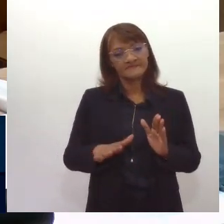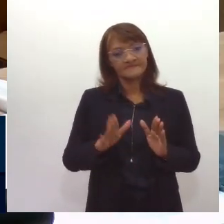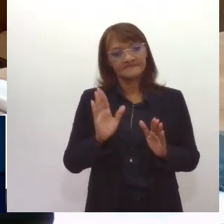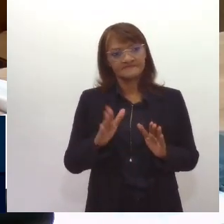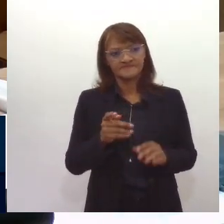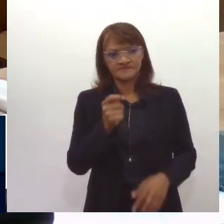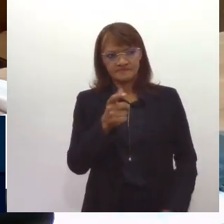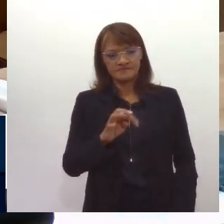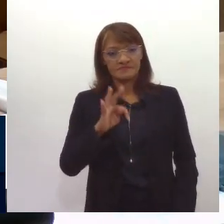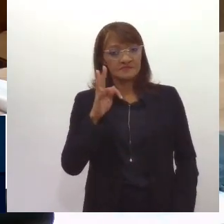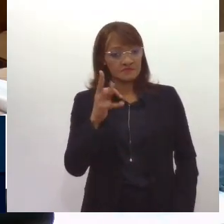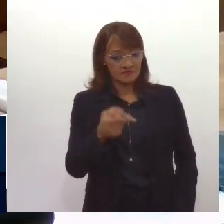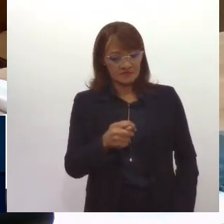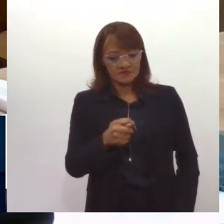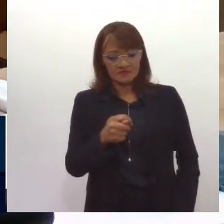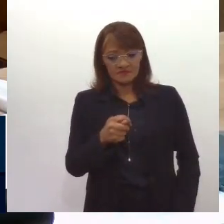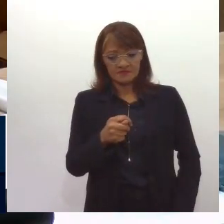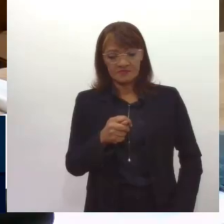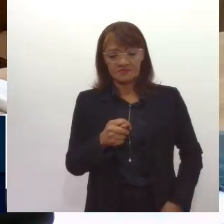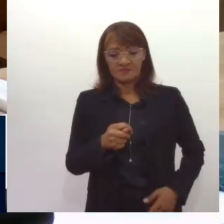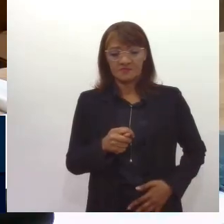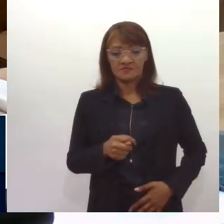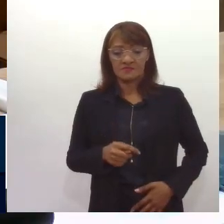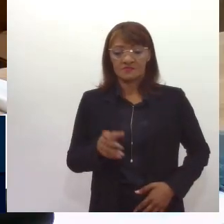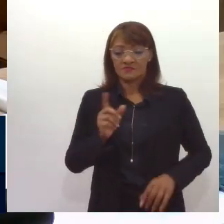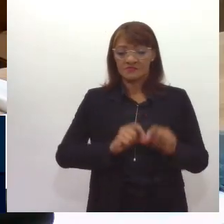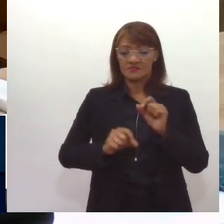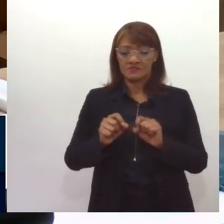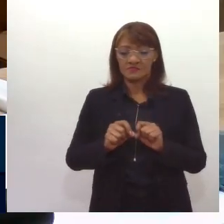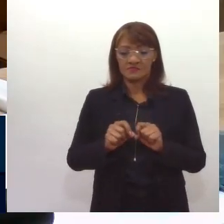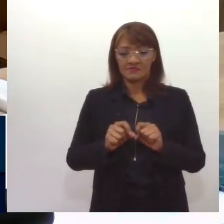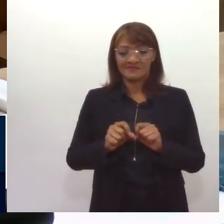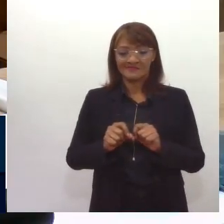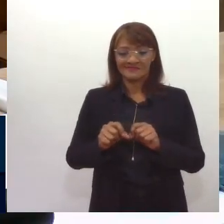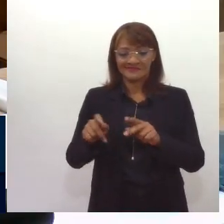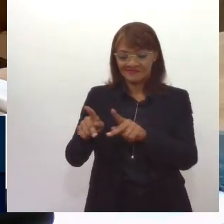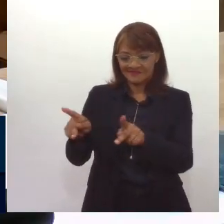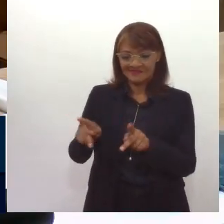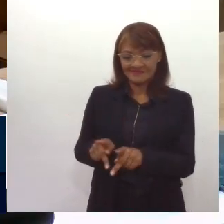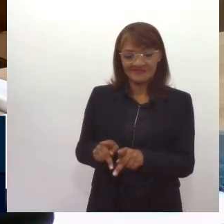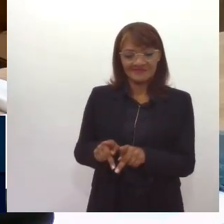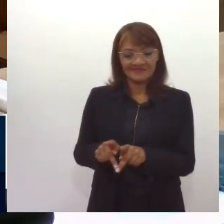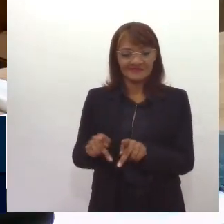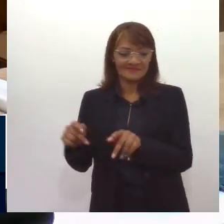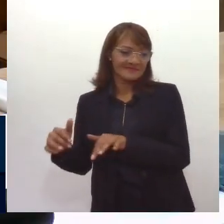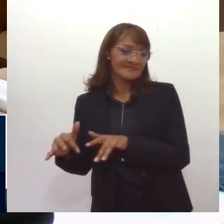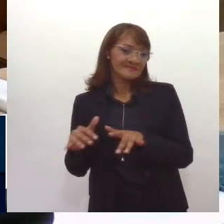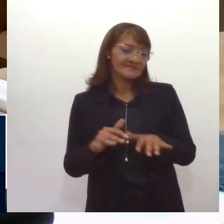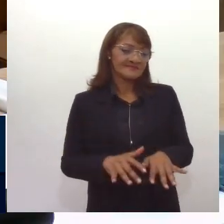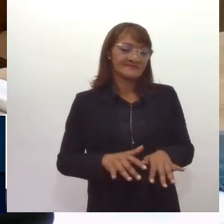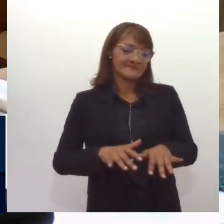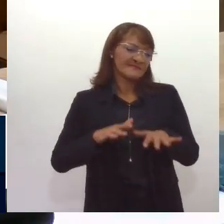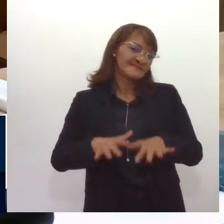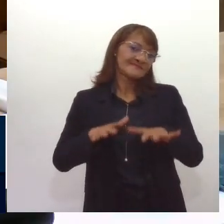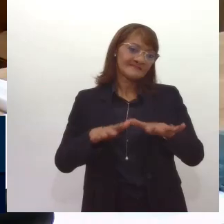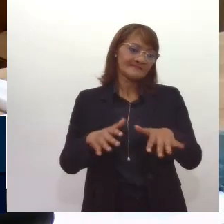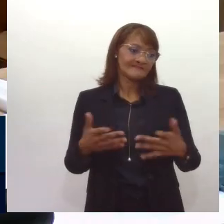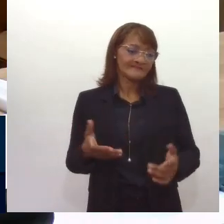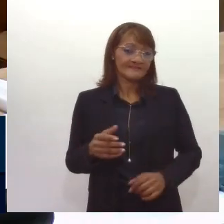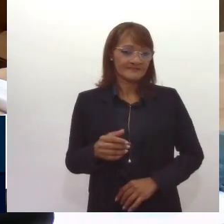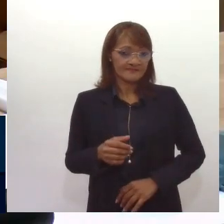aqueles ex-povoados que agora faz parte de bairro, né? Se eu não sei se você soube o processo que